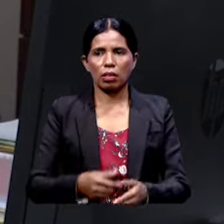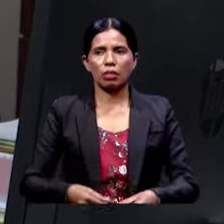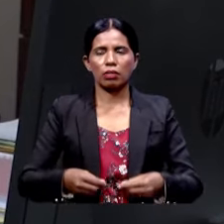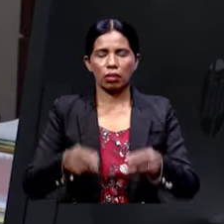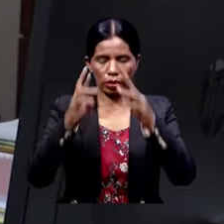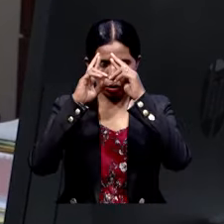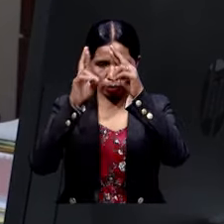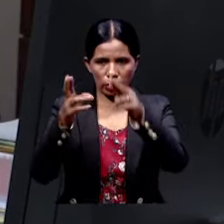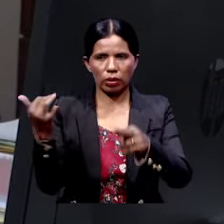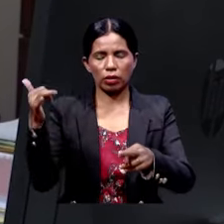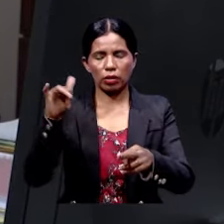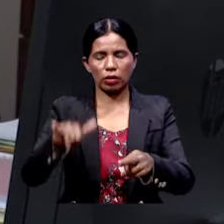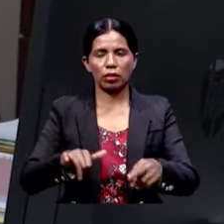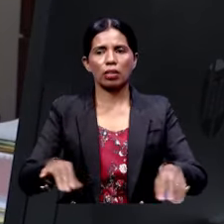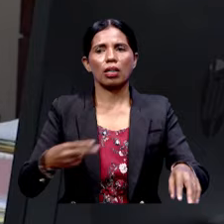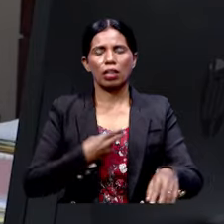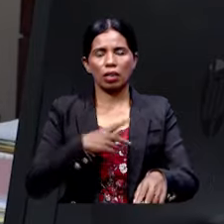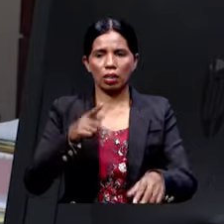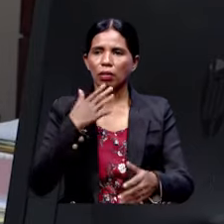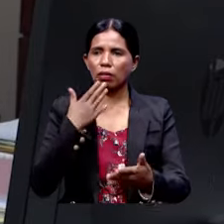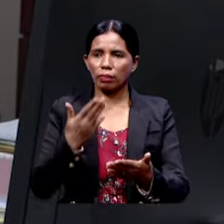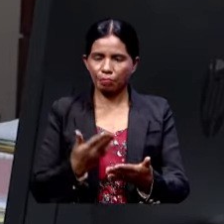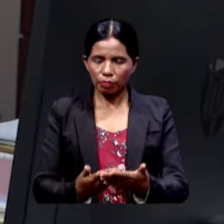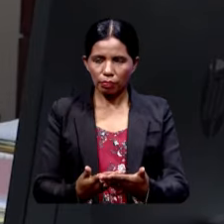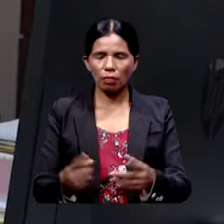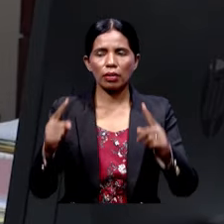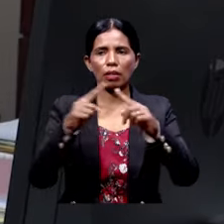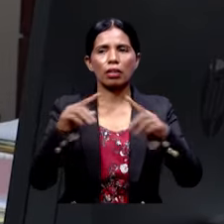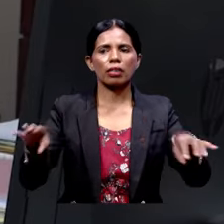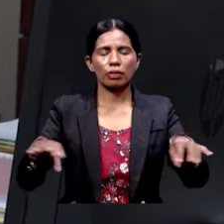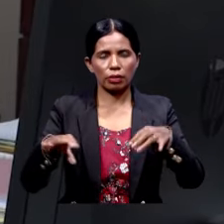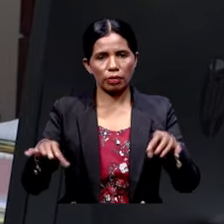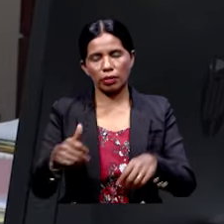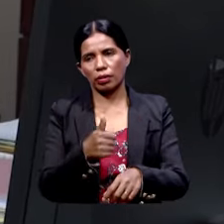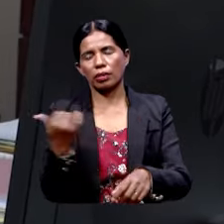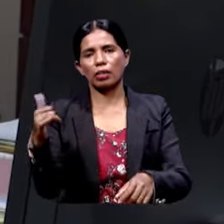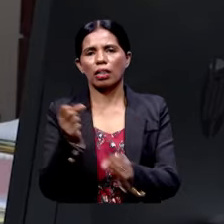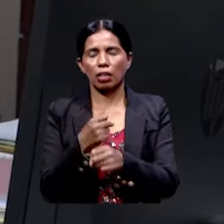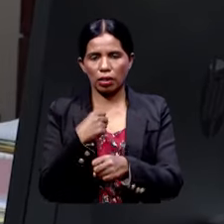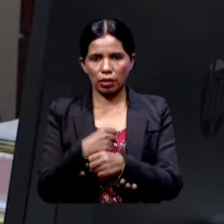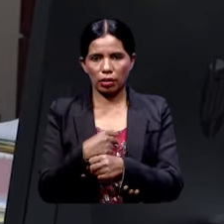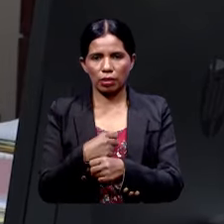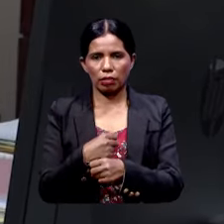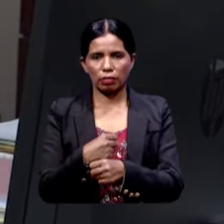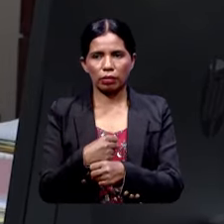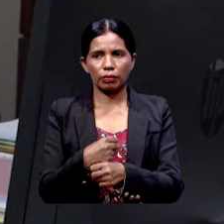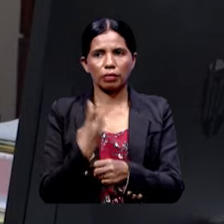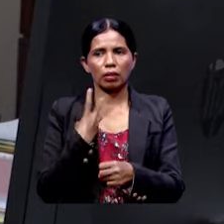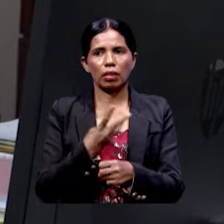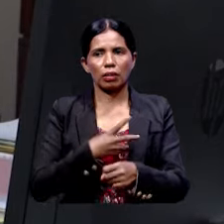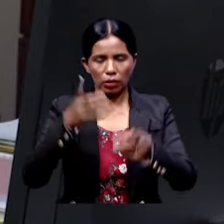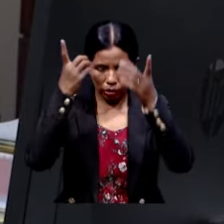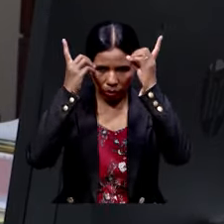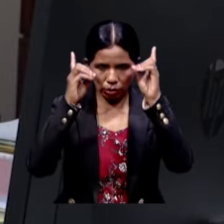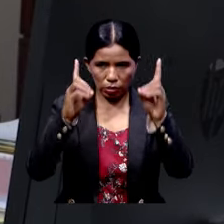oferece Sirania comportamento no dia, ba serviço, área serviço no Maxira Halo, e está a decisão